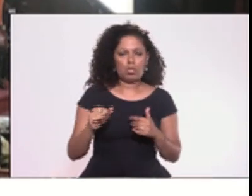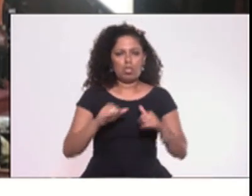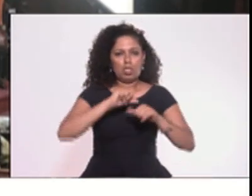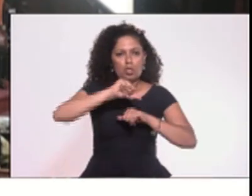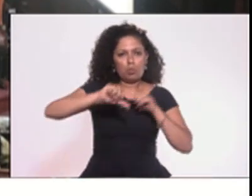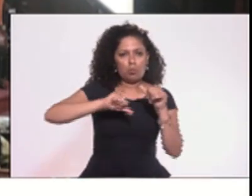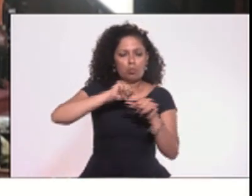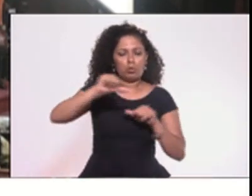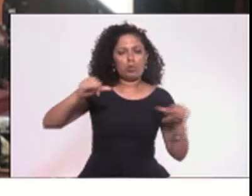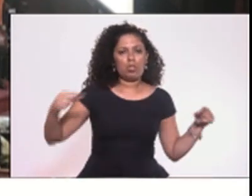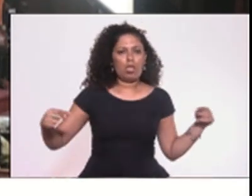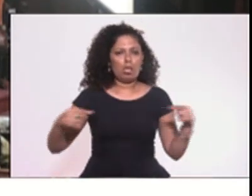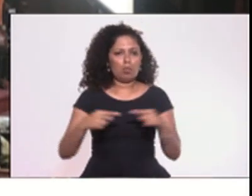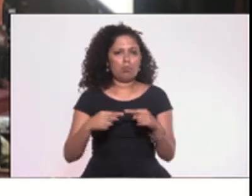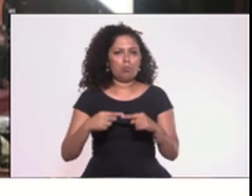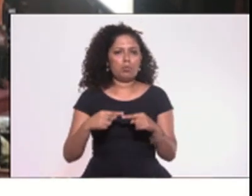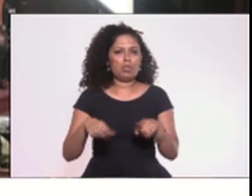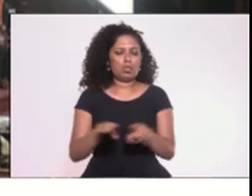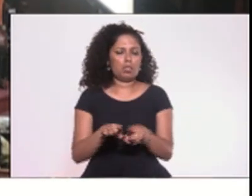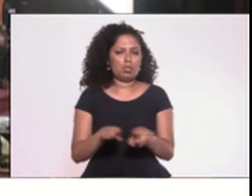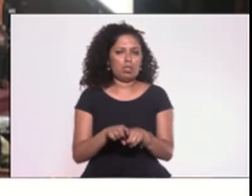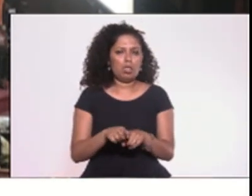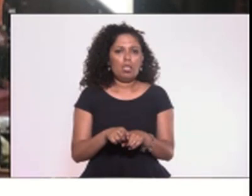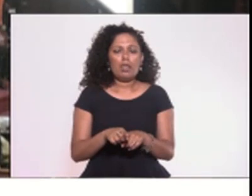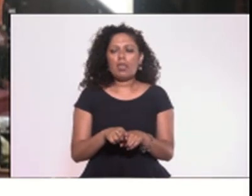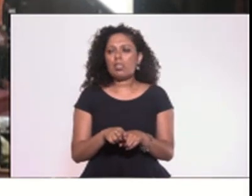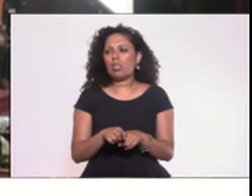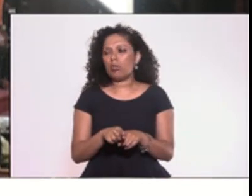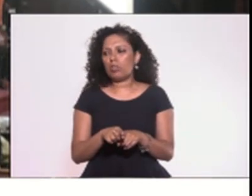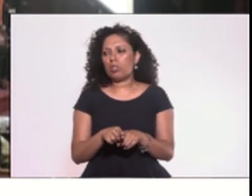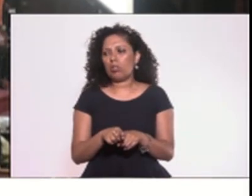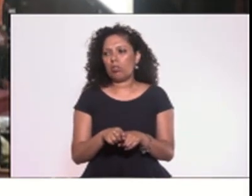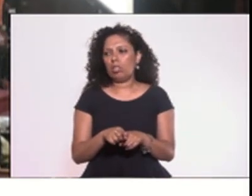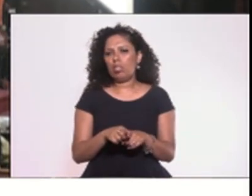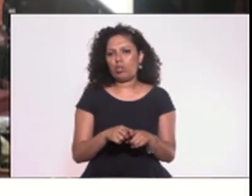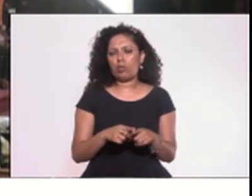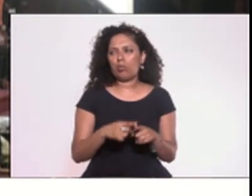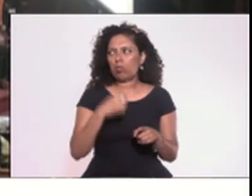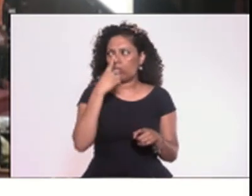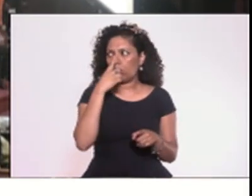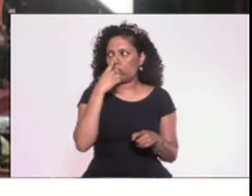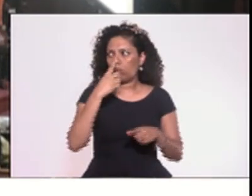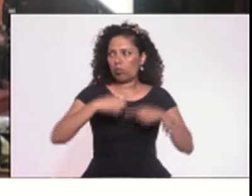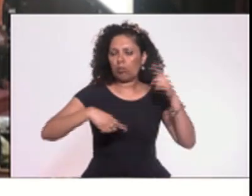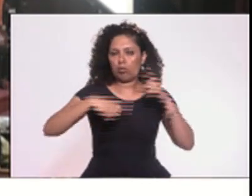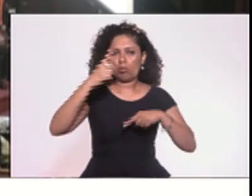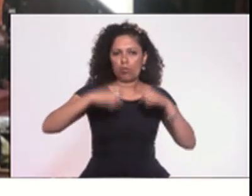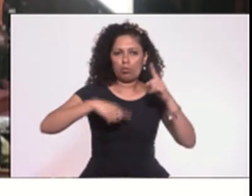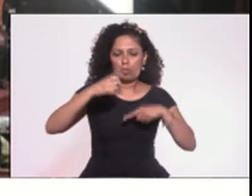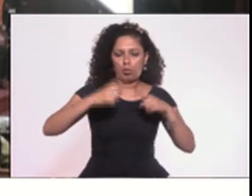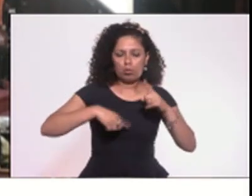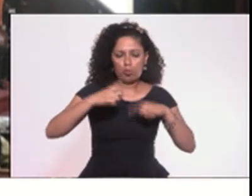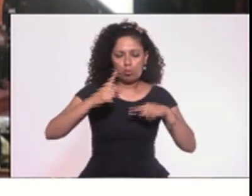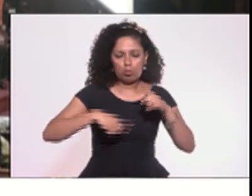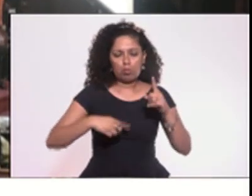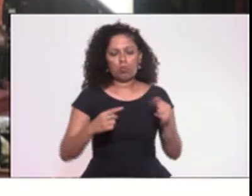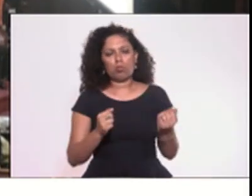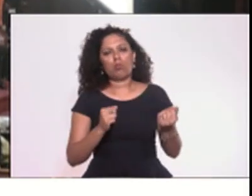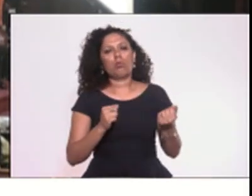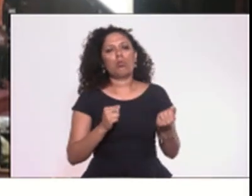e está utilizando para os resíduos de cerveja. Então, ele ganhou um hackathon da Ambev e está trabalhando